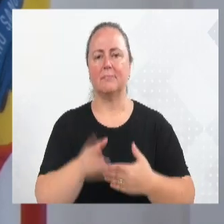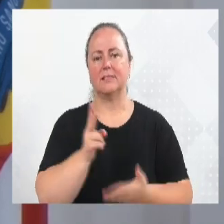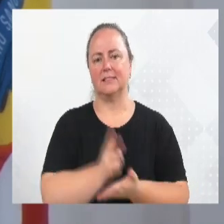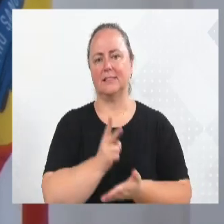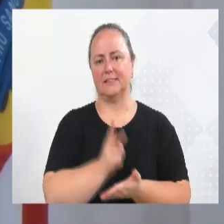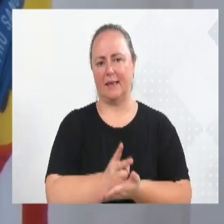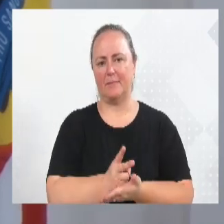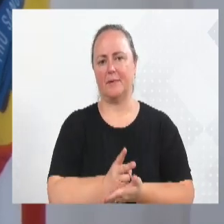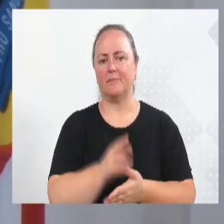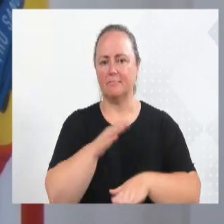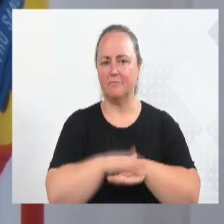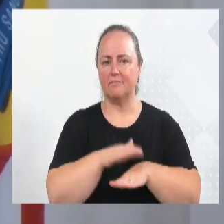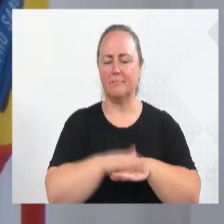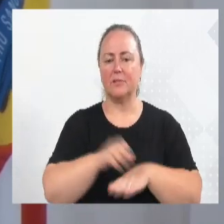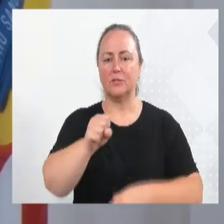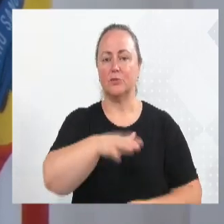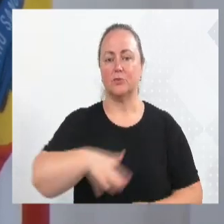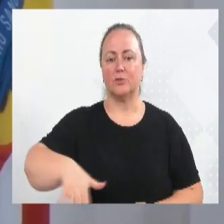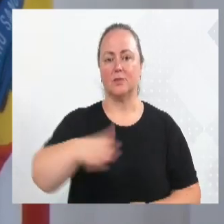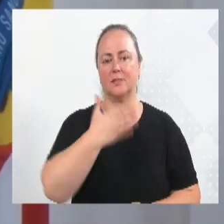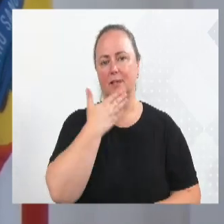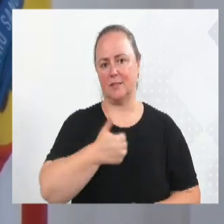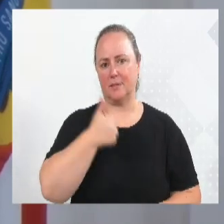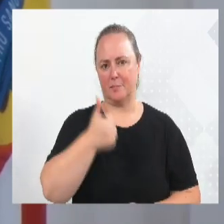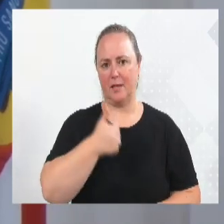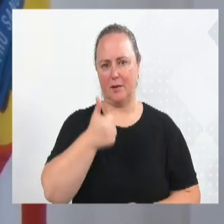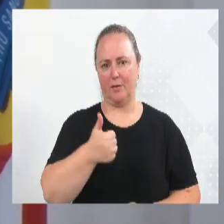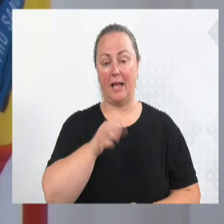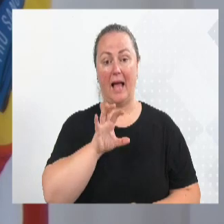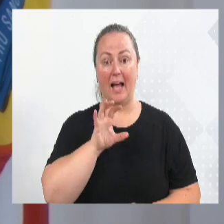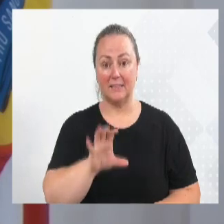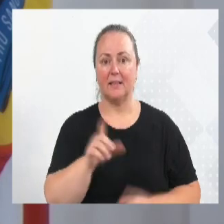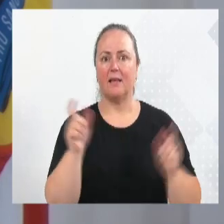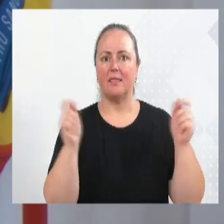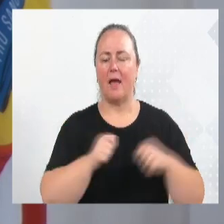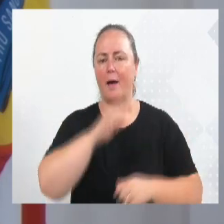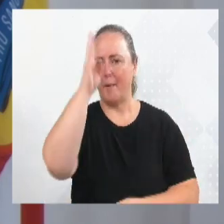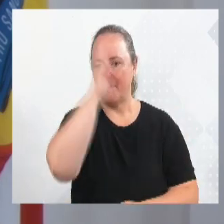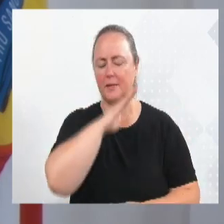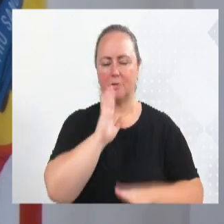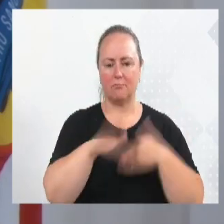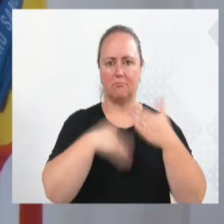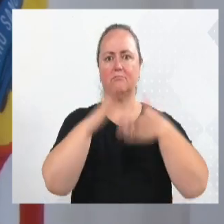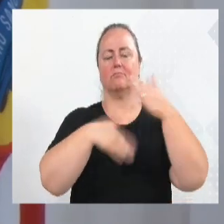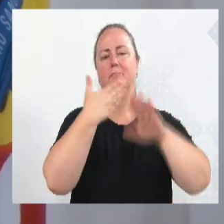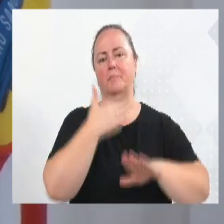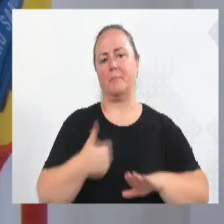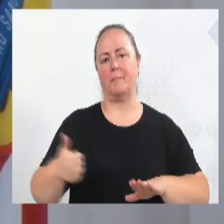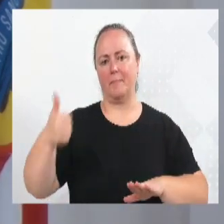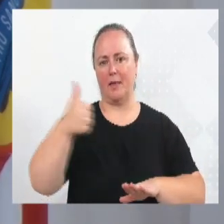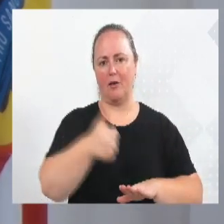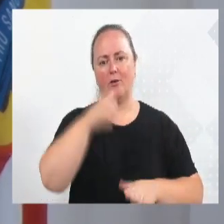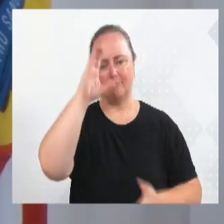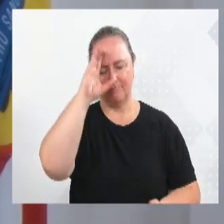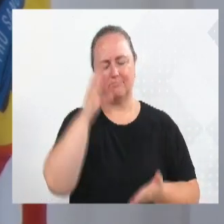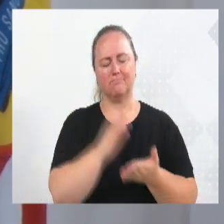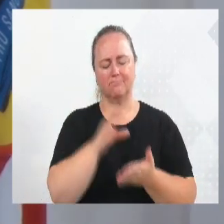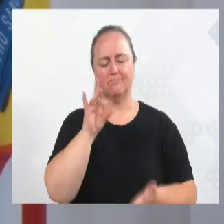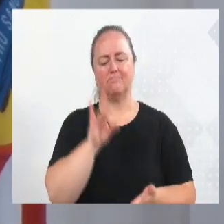cada vez para fazer a sociedade ser melhor isso assim a gente vai construir um Brasil realmente mais avançado E é isso que acredito eu vou continuar fazendo aqui